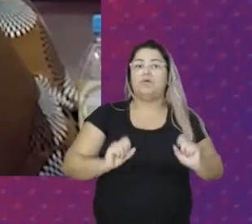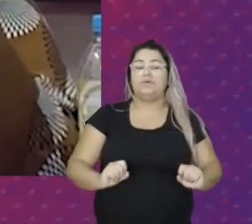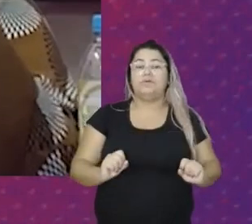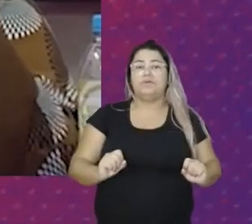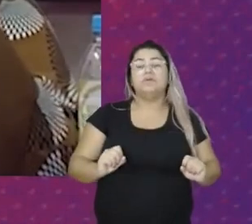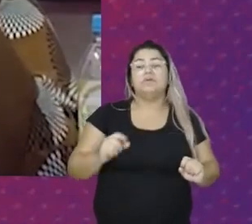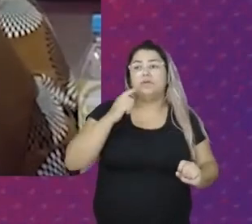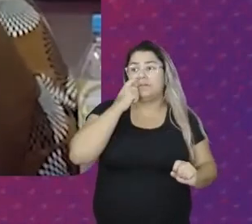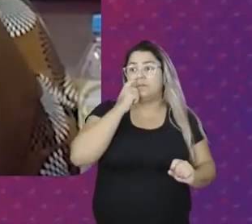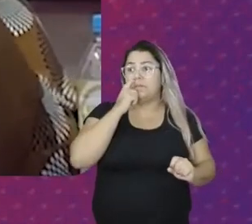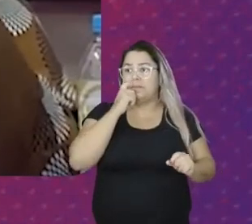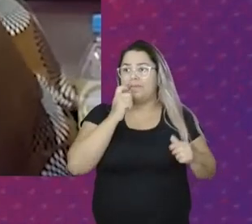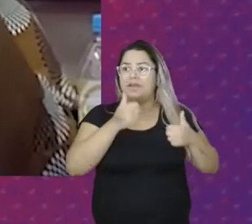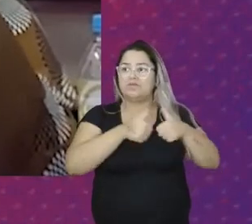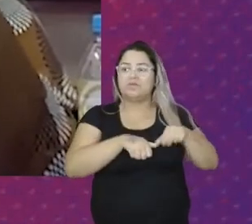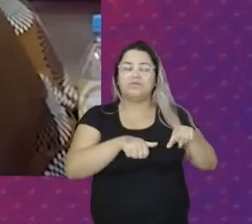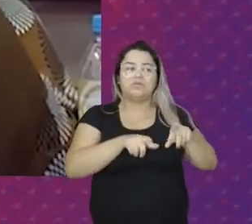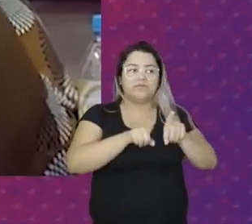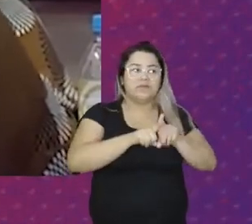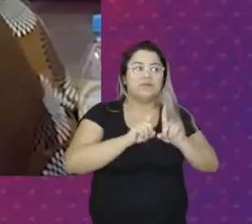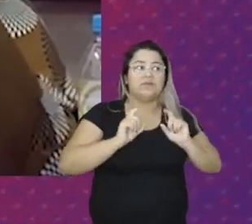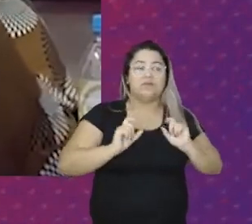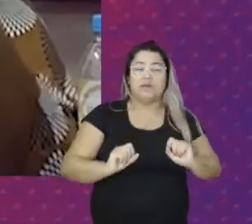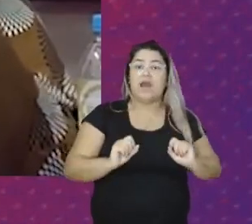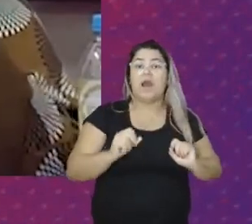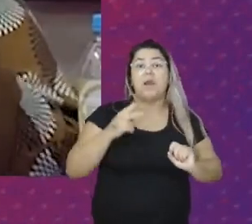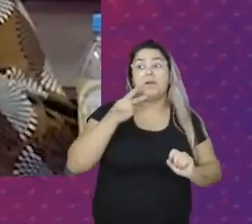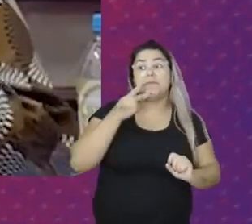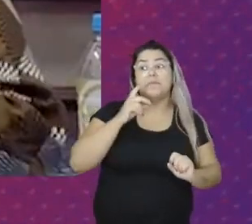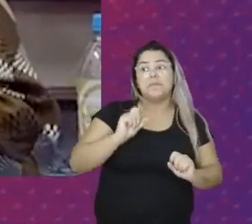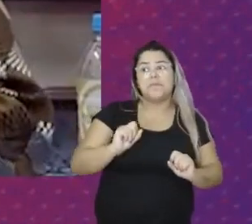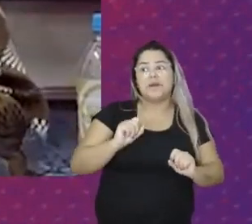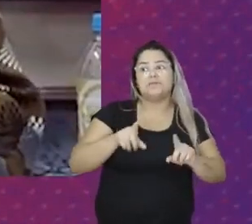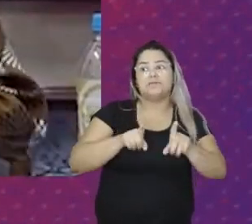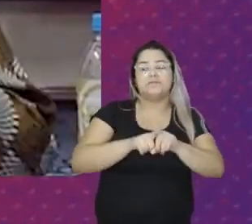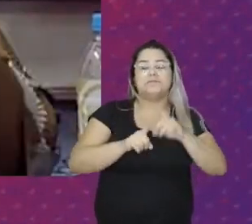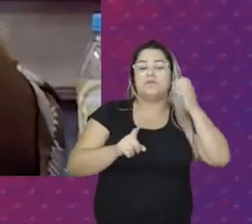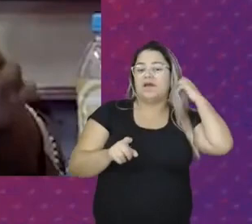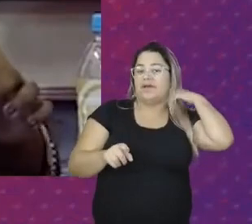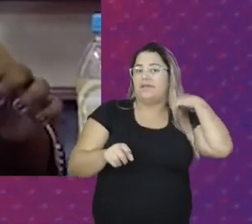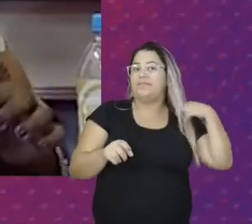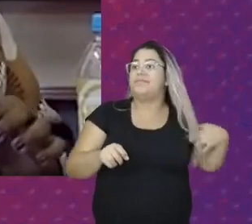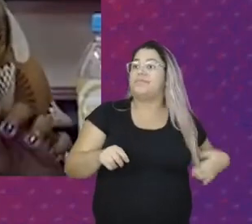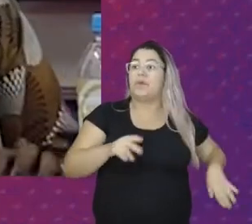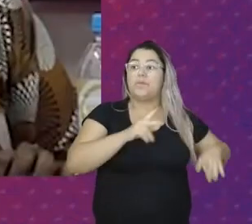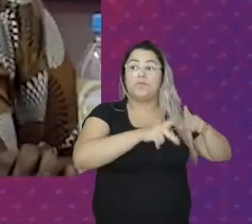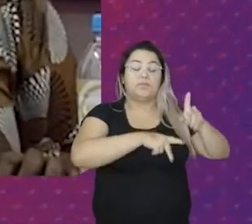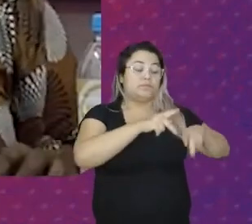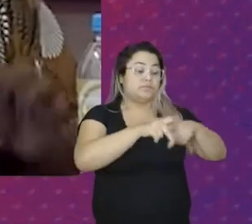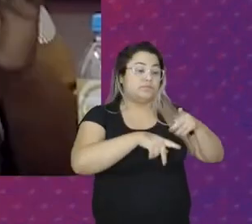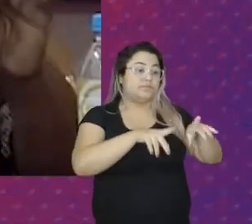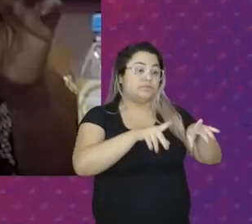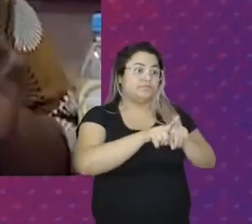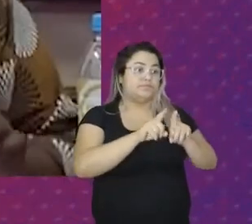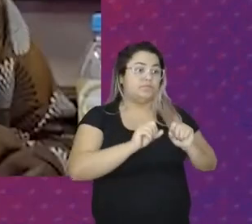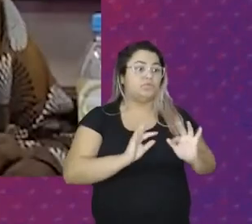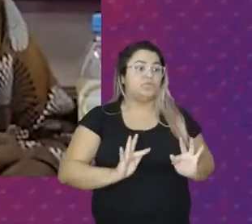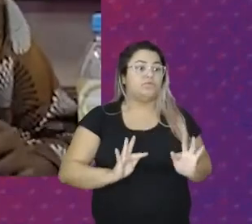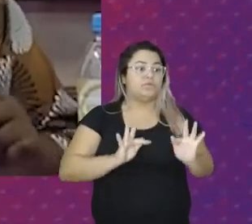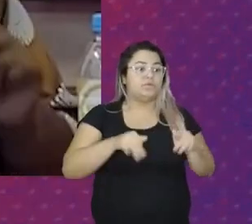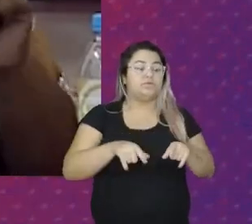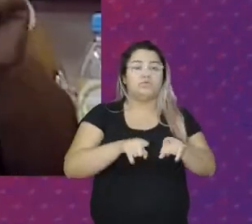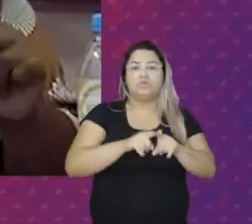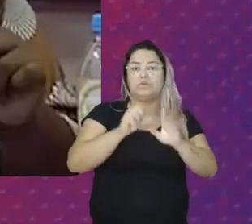opção de ficar de costas para a massa da população, que naquele momento, no final do